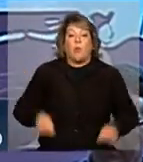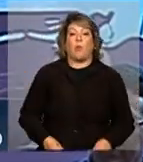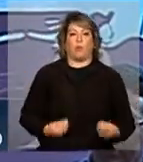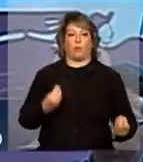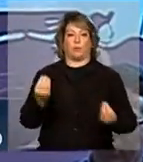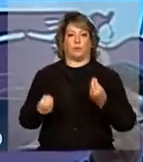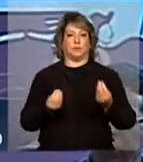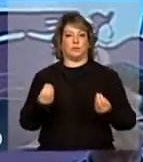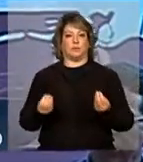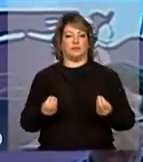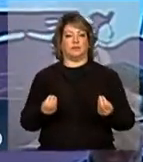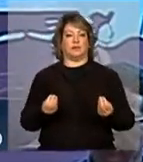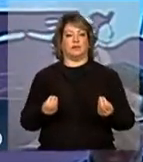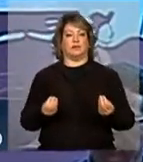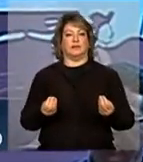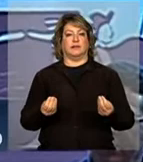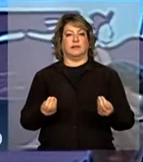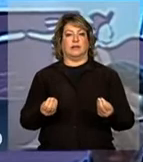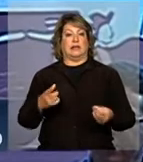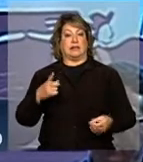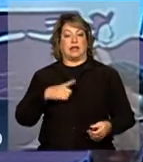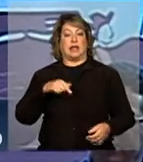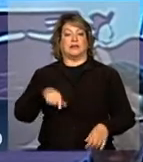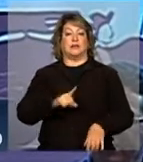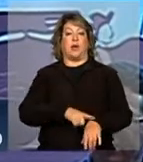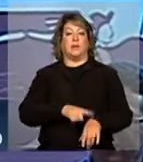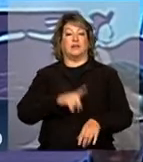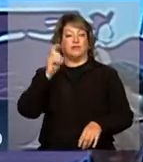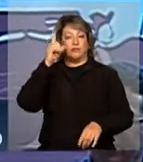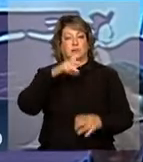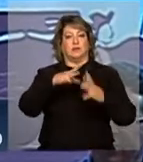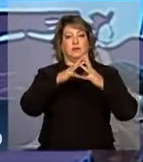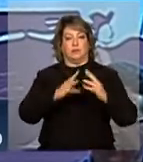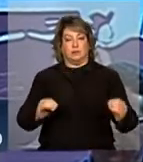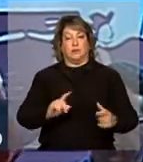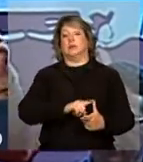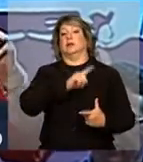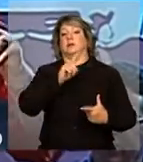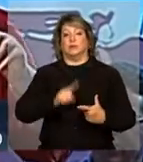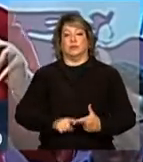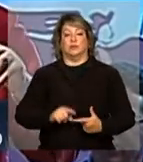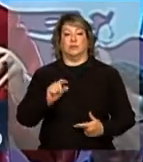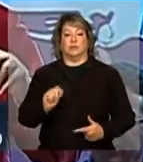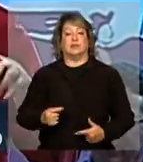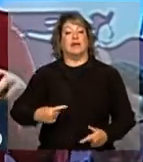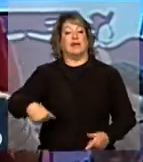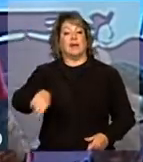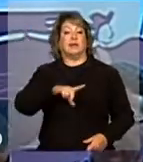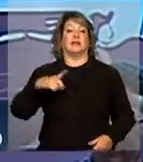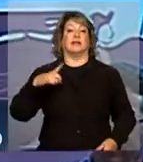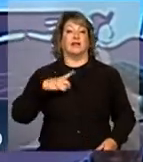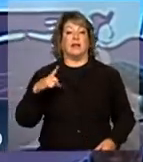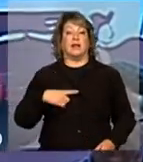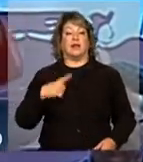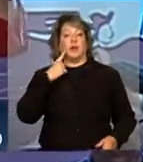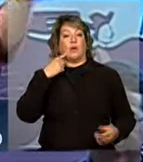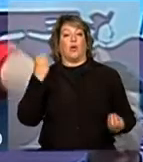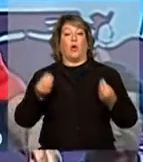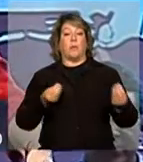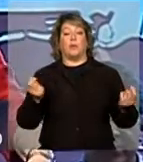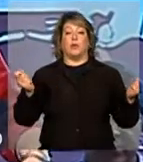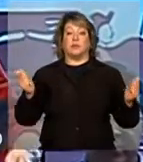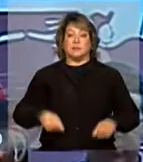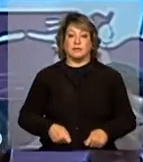de passar por esse momento difícil. Segundo, que eles tenham condições de